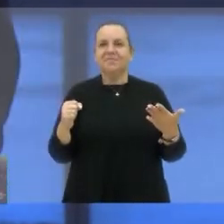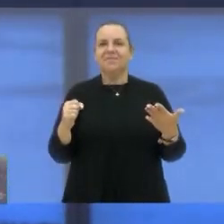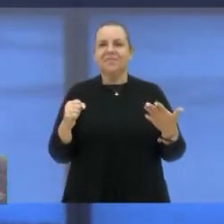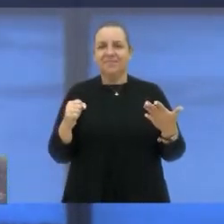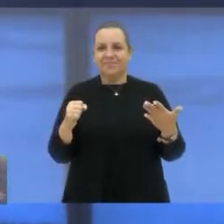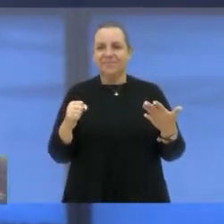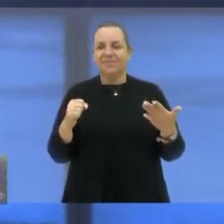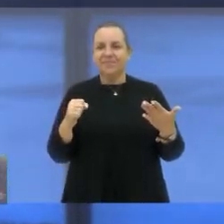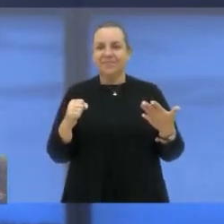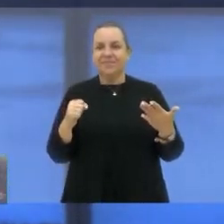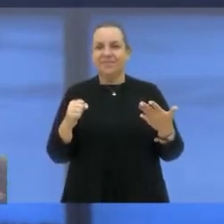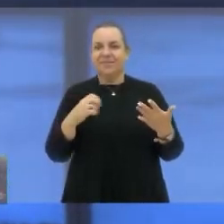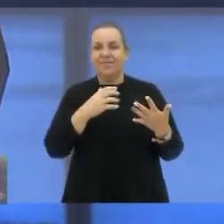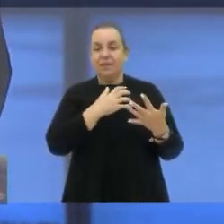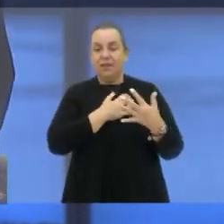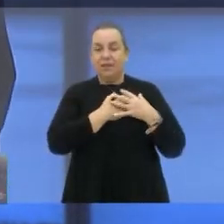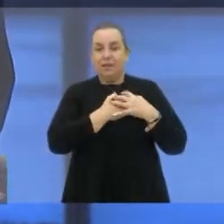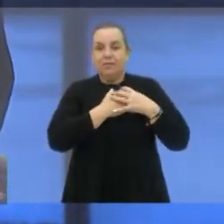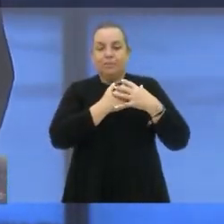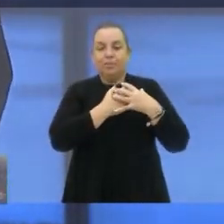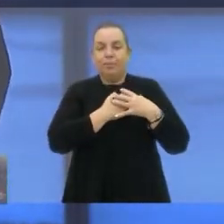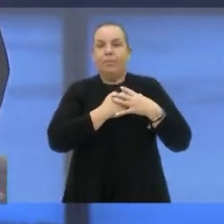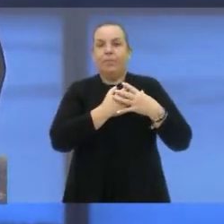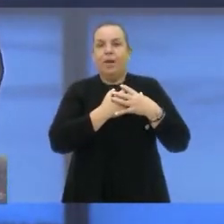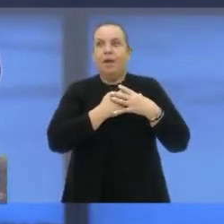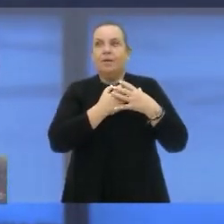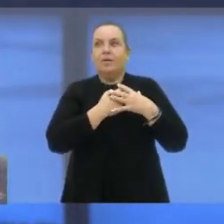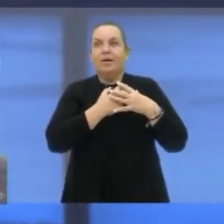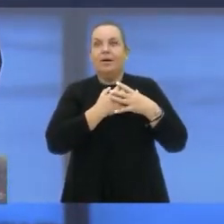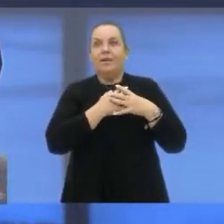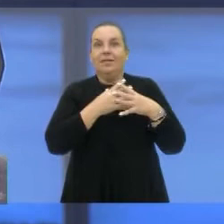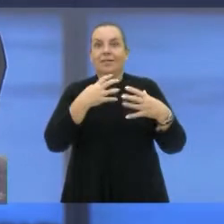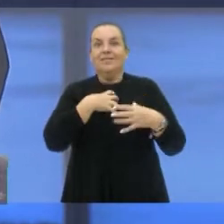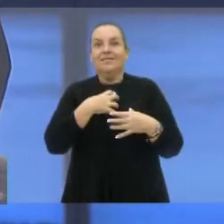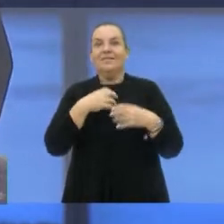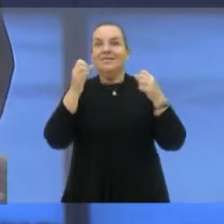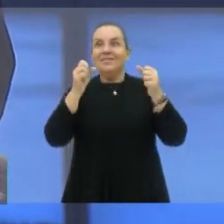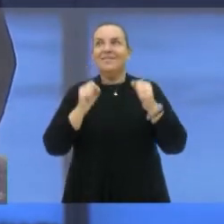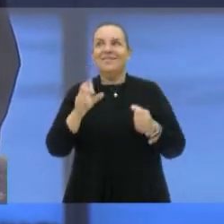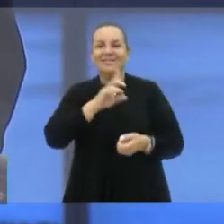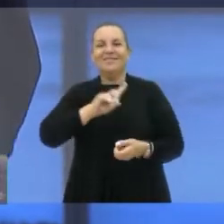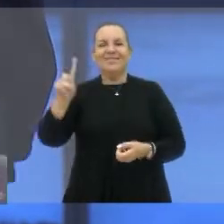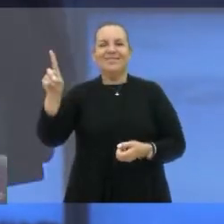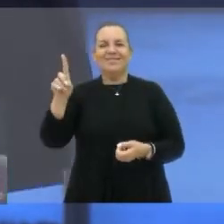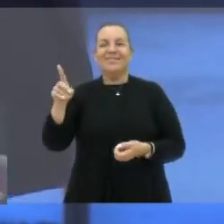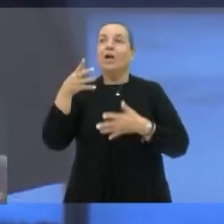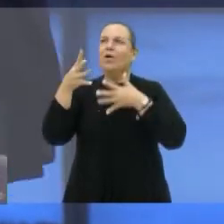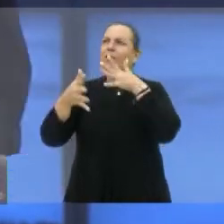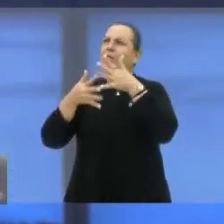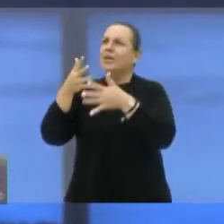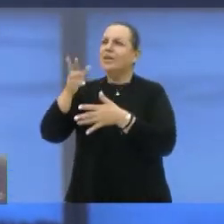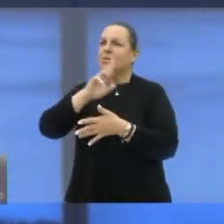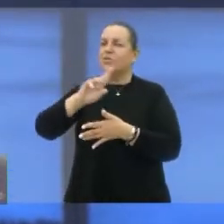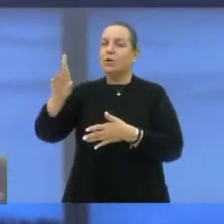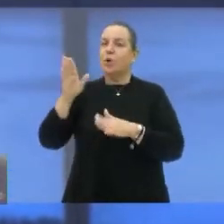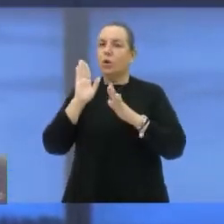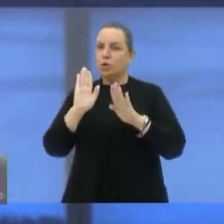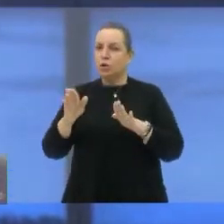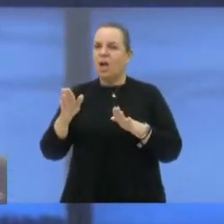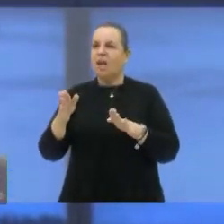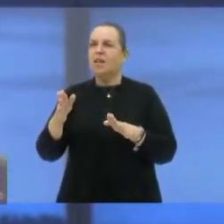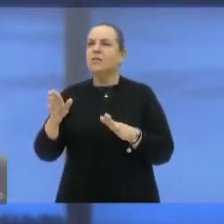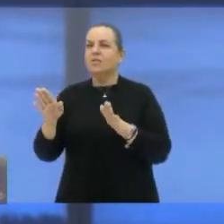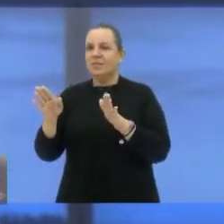os batimentos cardíacos começam a acelerar, e você vai sentindo o poder de Deus, e vai dizendo: Senhor, daqui a pouquinho nós vamos estar diante do